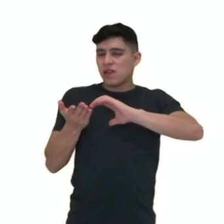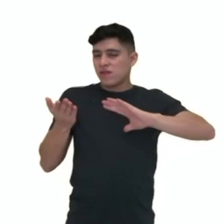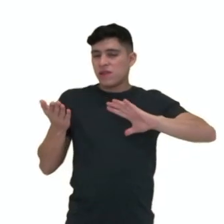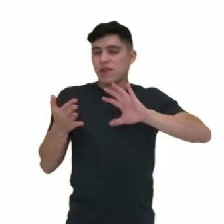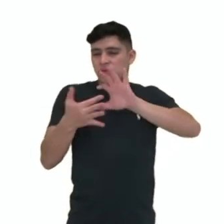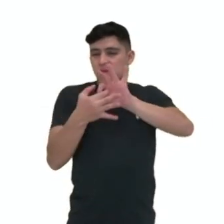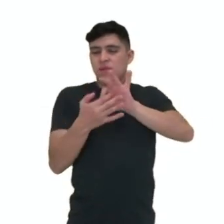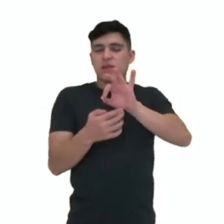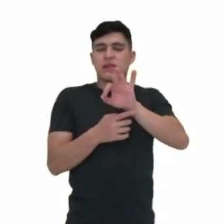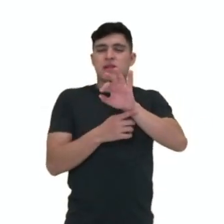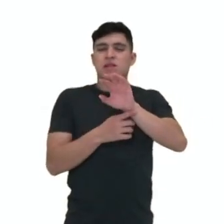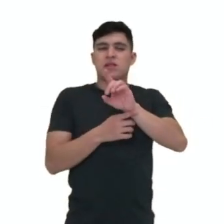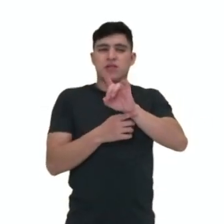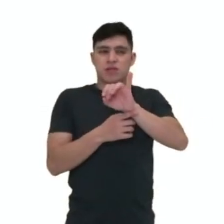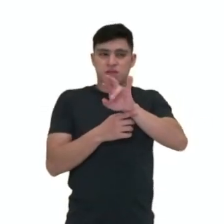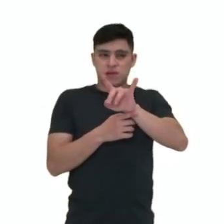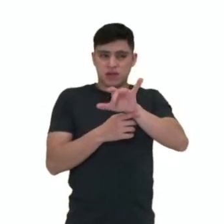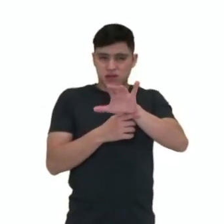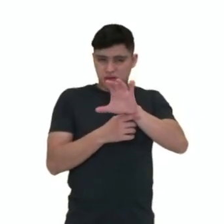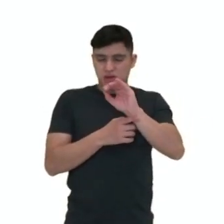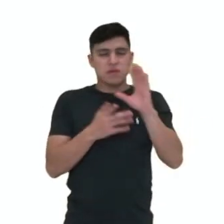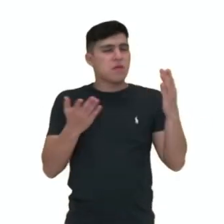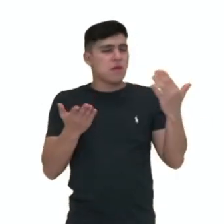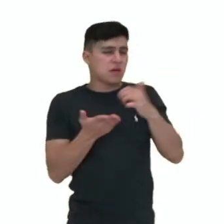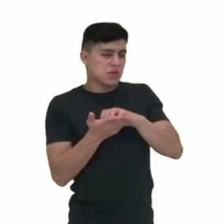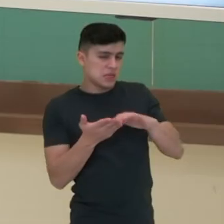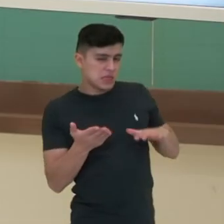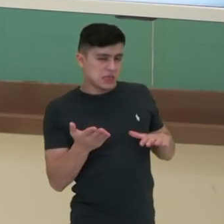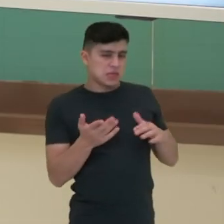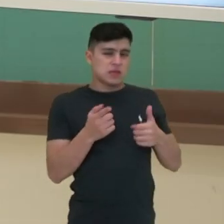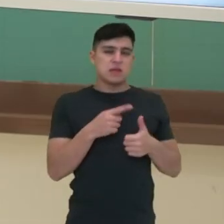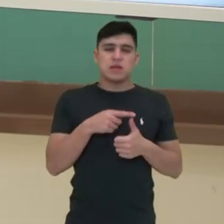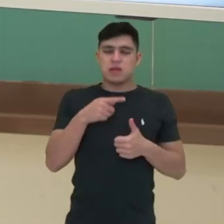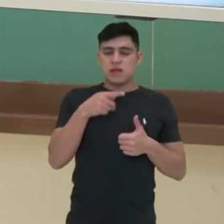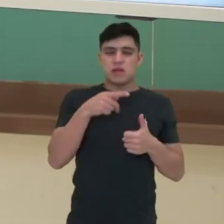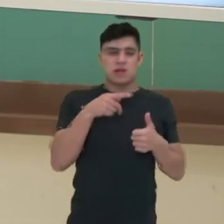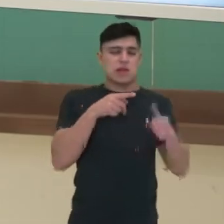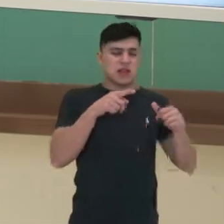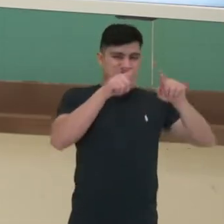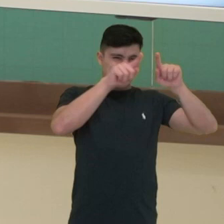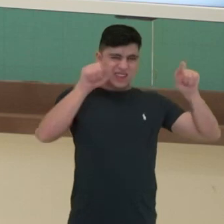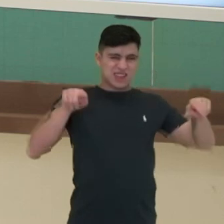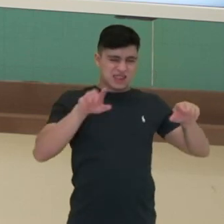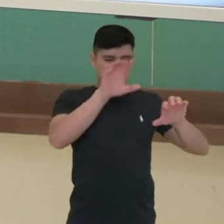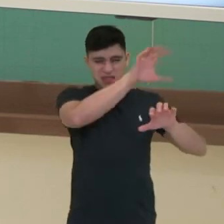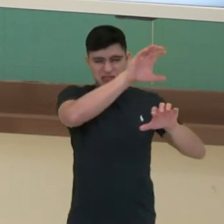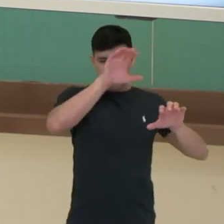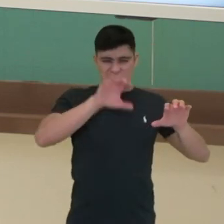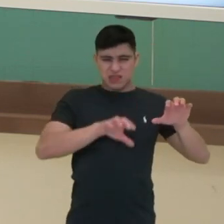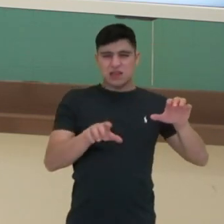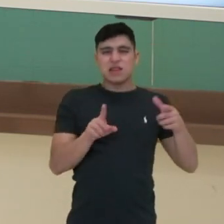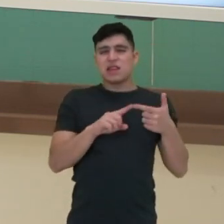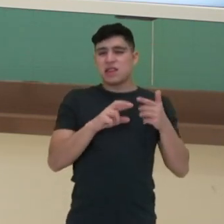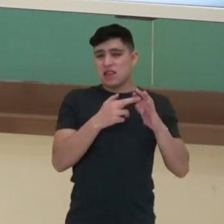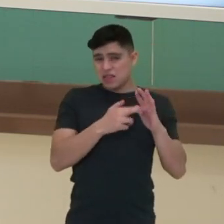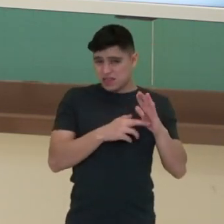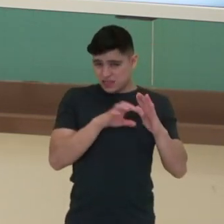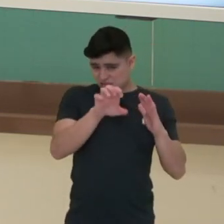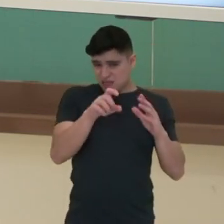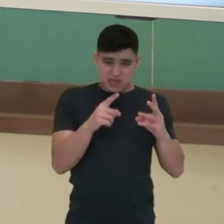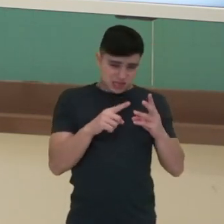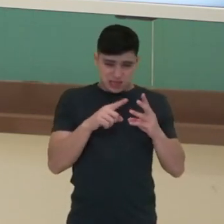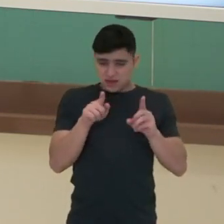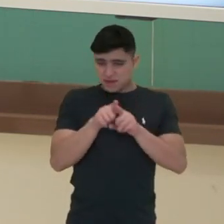hibridismo. Então, quais eram eles? Ali, o de Punnett, tá? A regra do E, que você pode fazer também, e o da